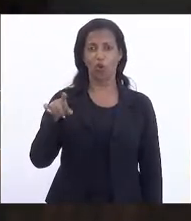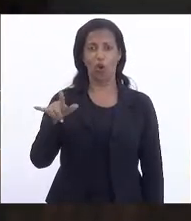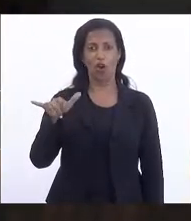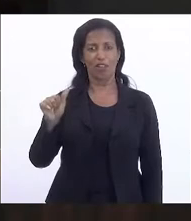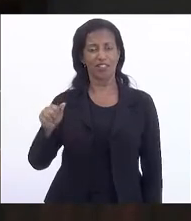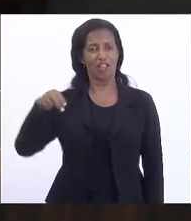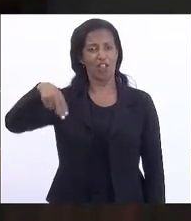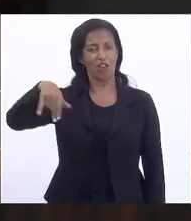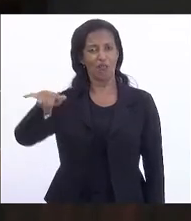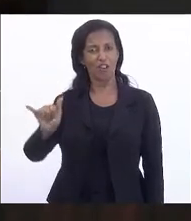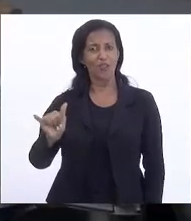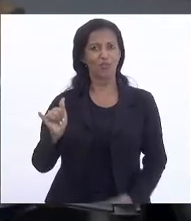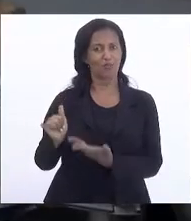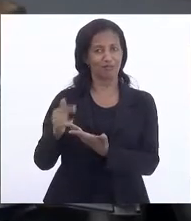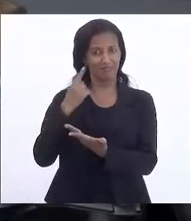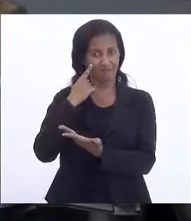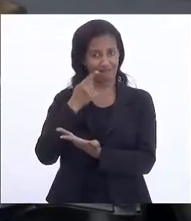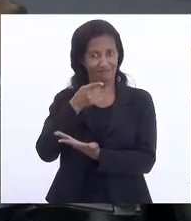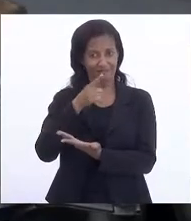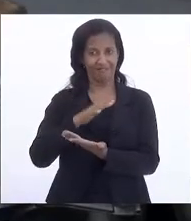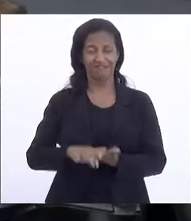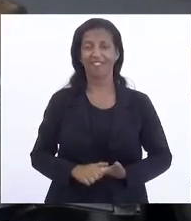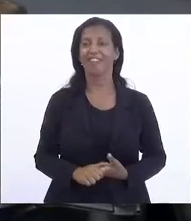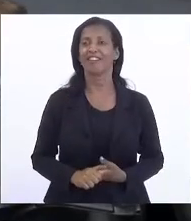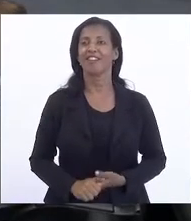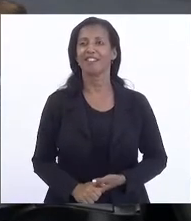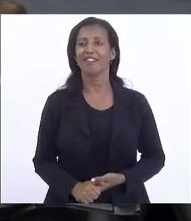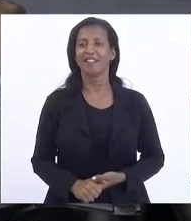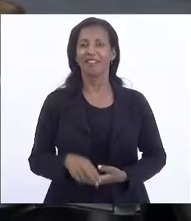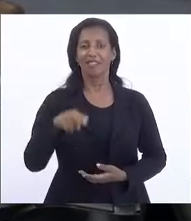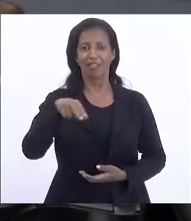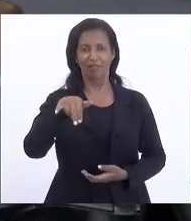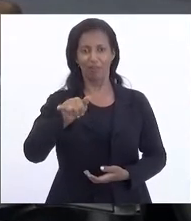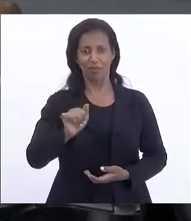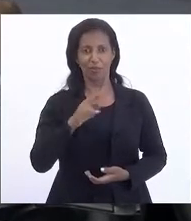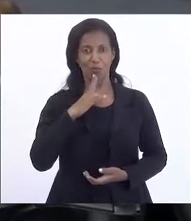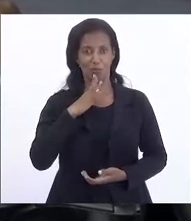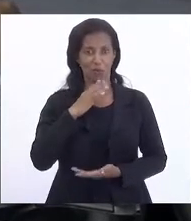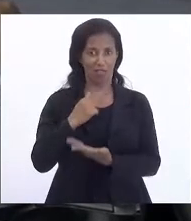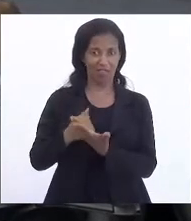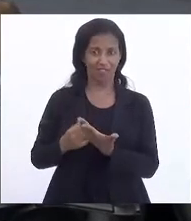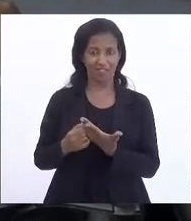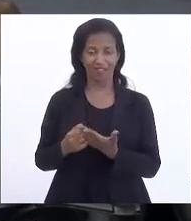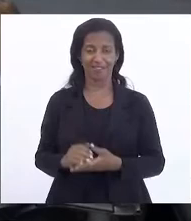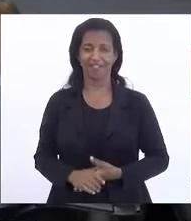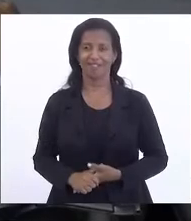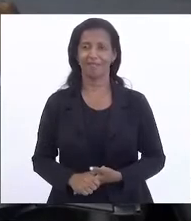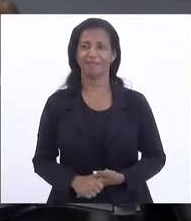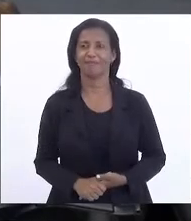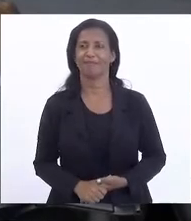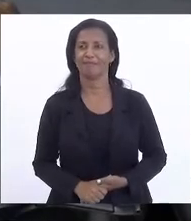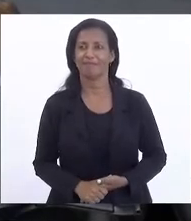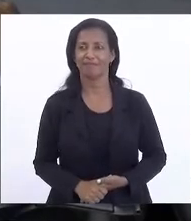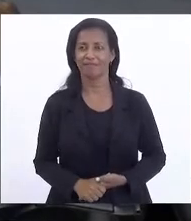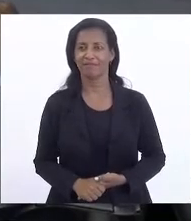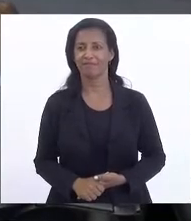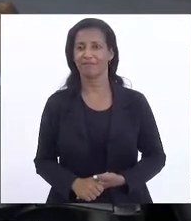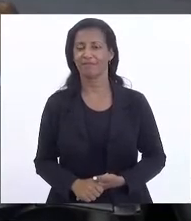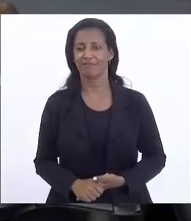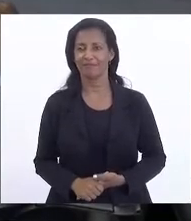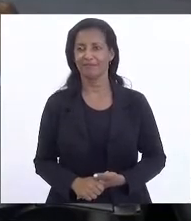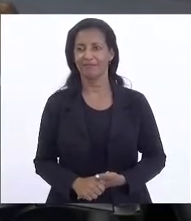Nova Iguaçu. Viu, Márcio? Anderson, é de Nova Iguaçu, o senhor conhece? Anderson, Renata.